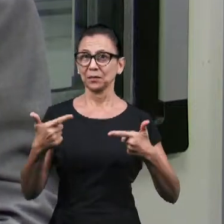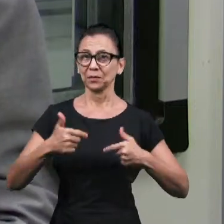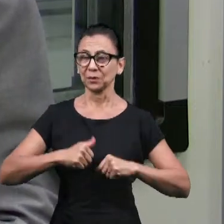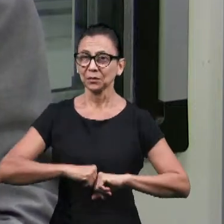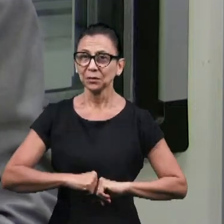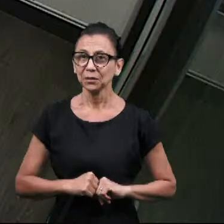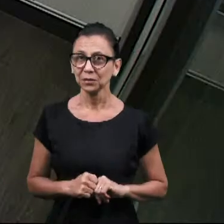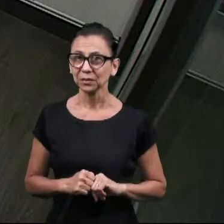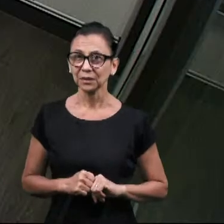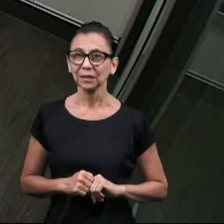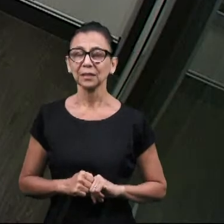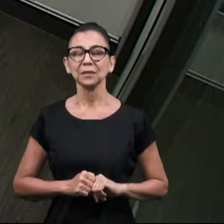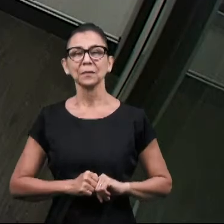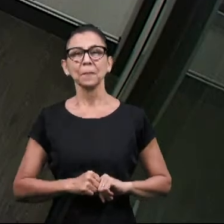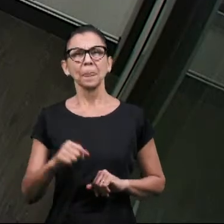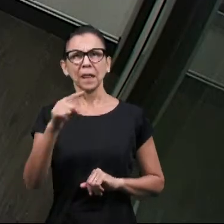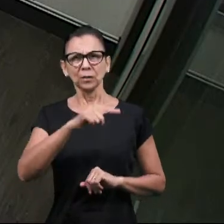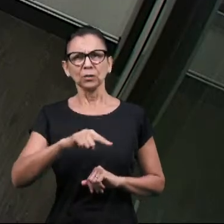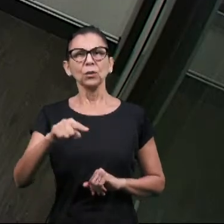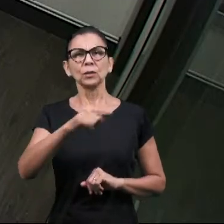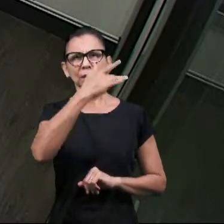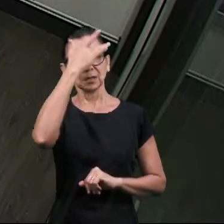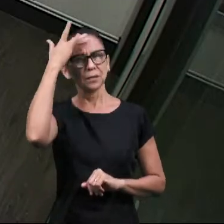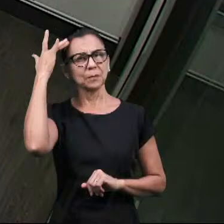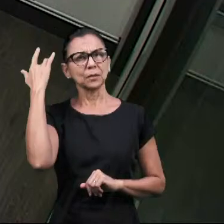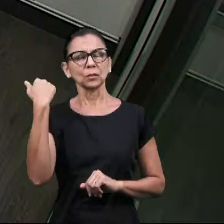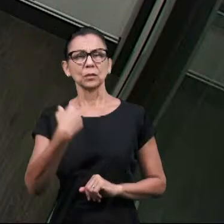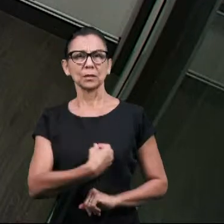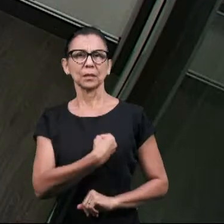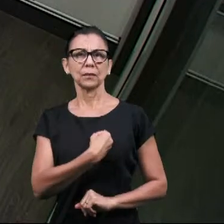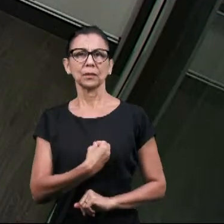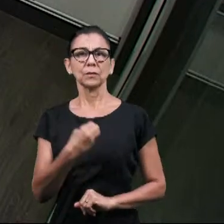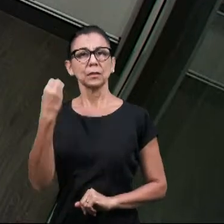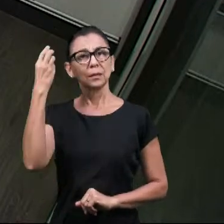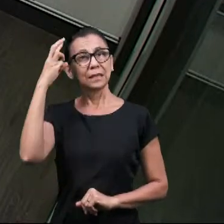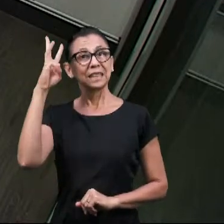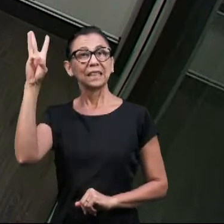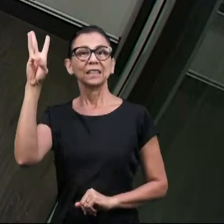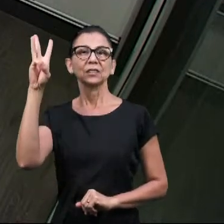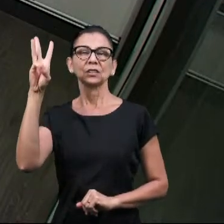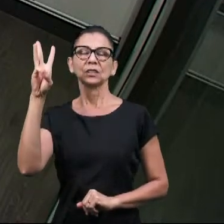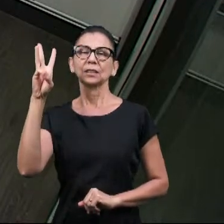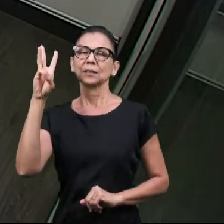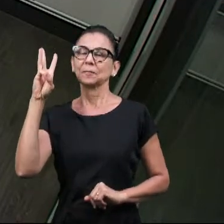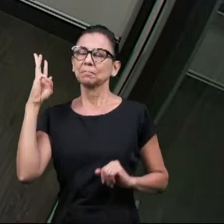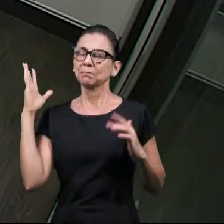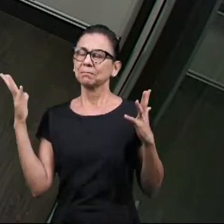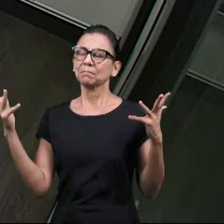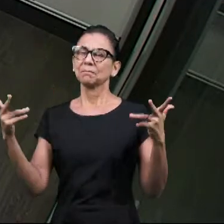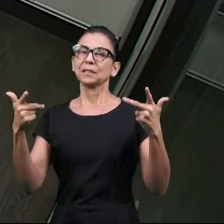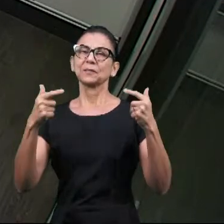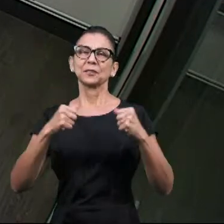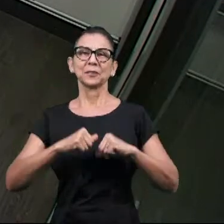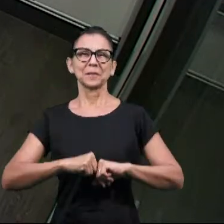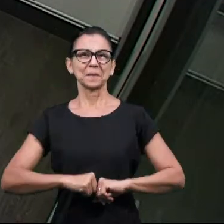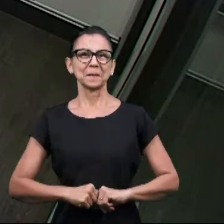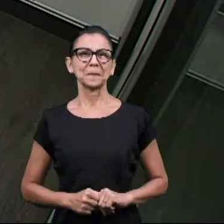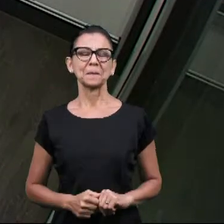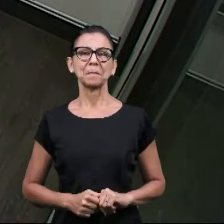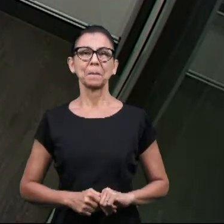mas todos que estiveram participaram ali foram três dias é ricos não é uma coisa interessante